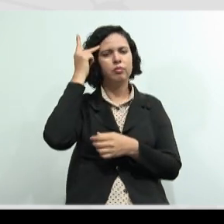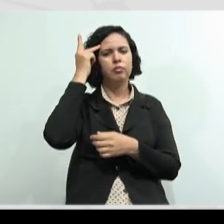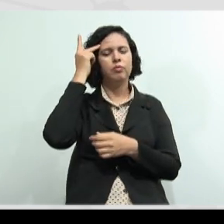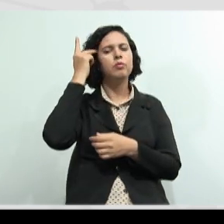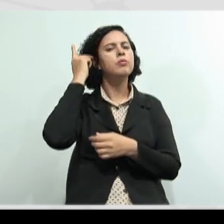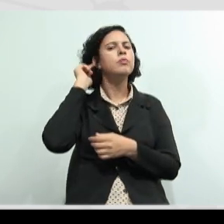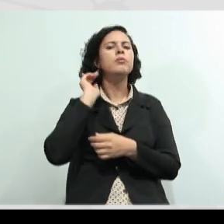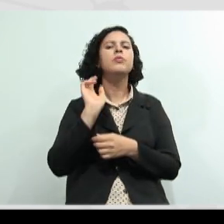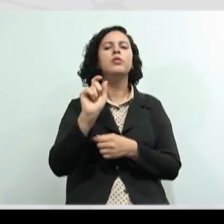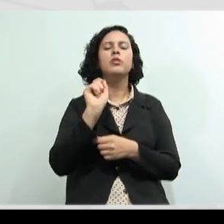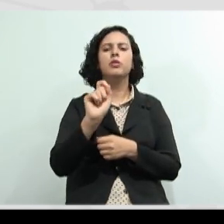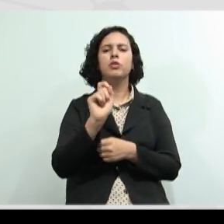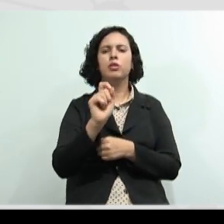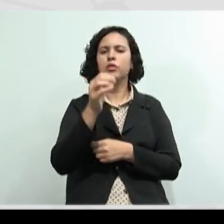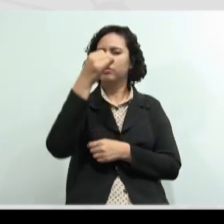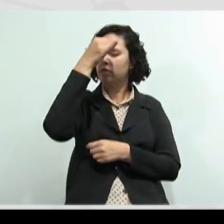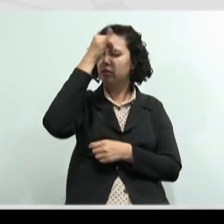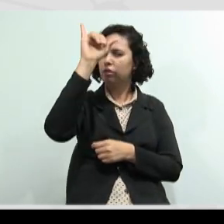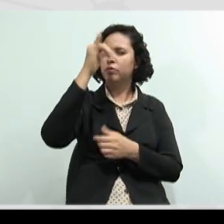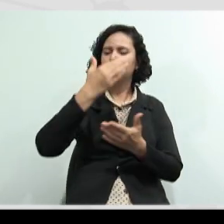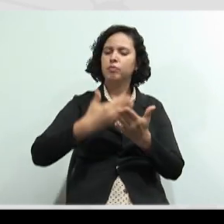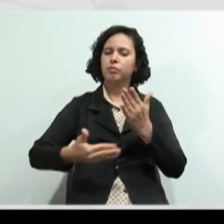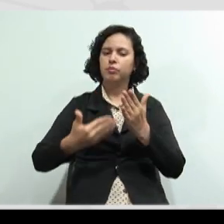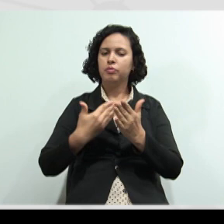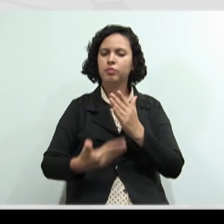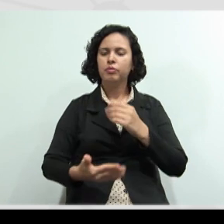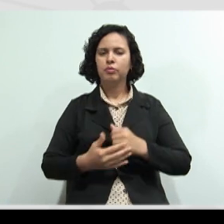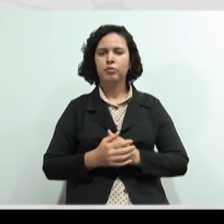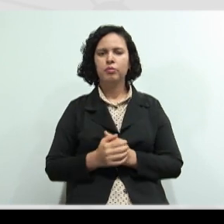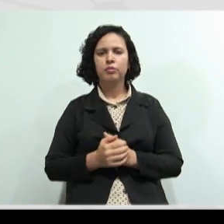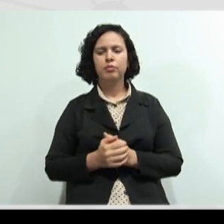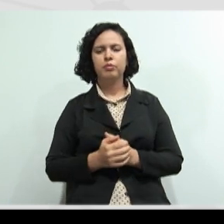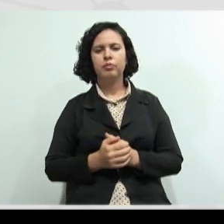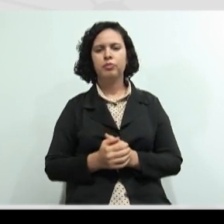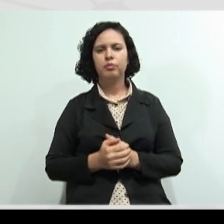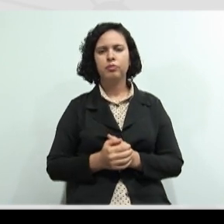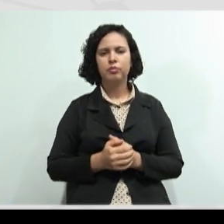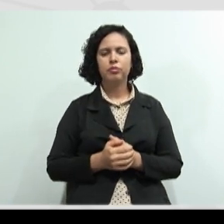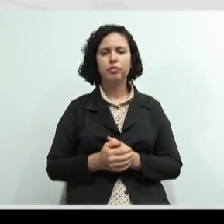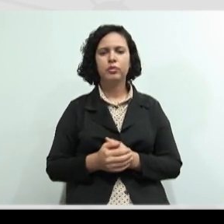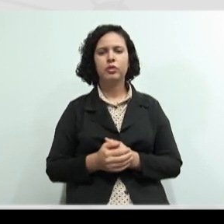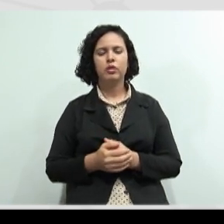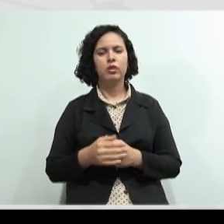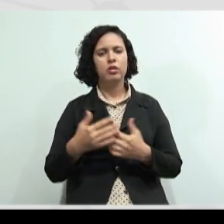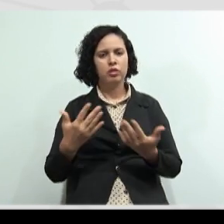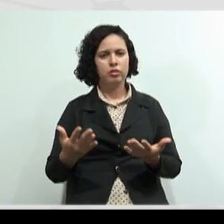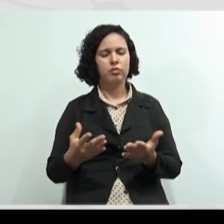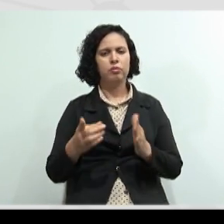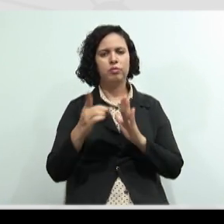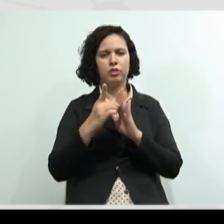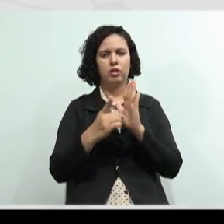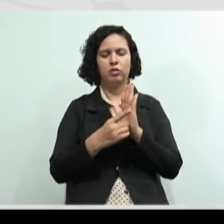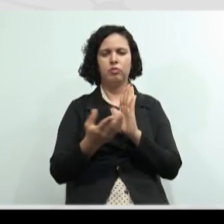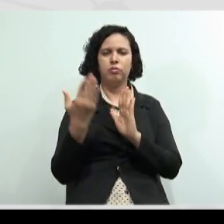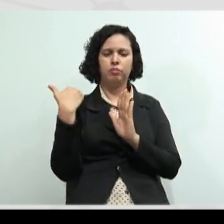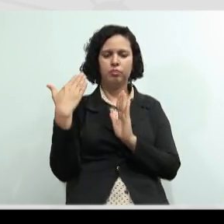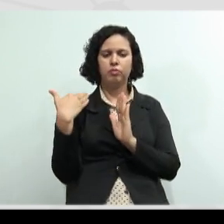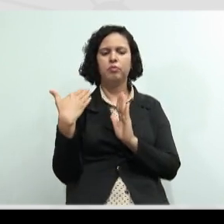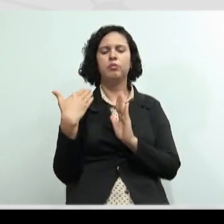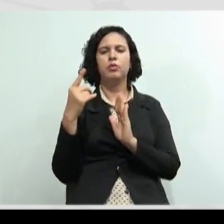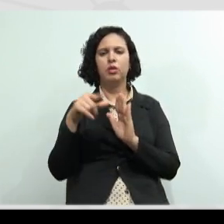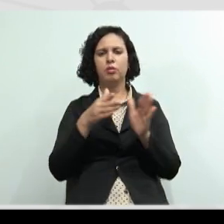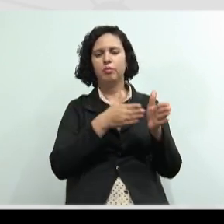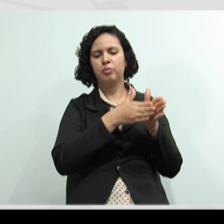falência. As 2 últimas décadas representam um período de afirmação e de grande desenvolvimento da